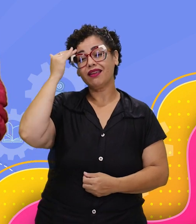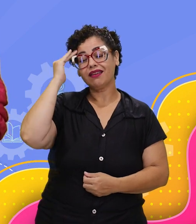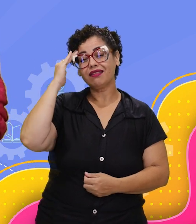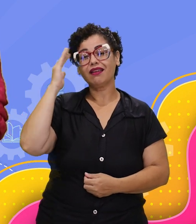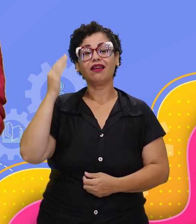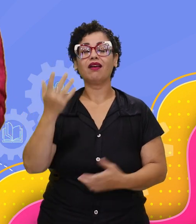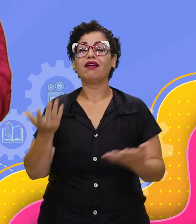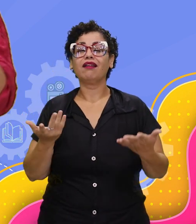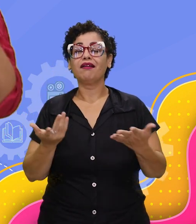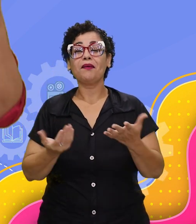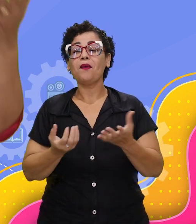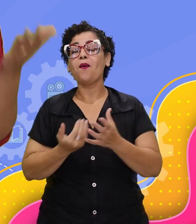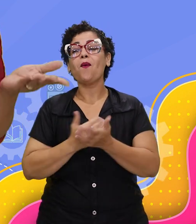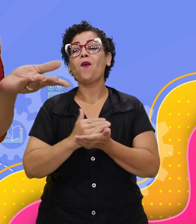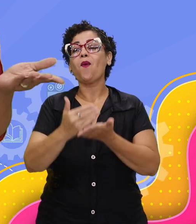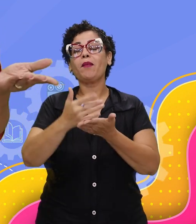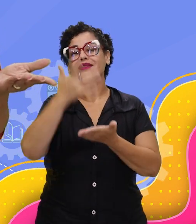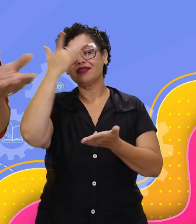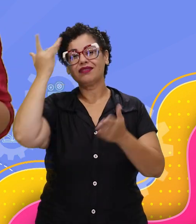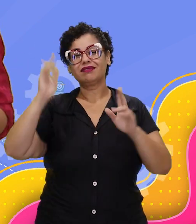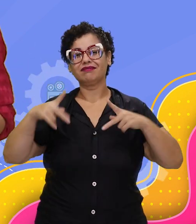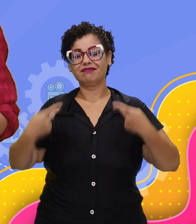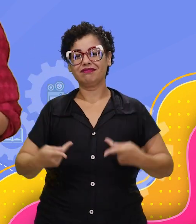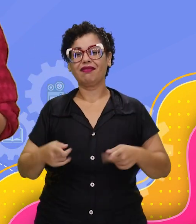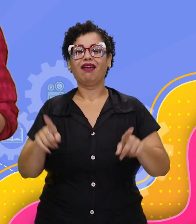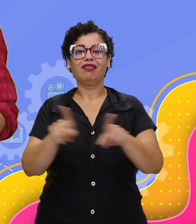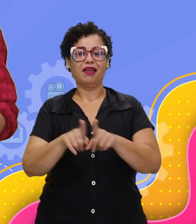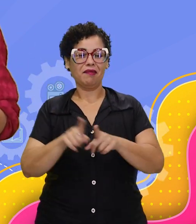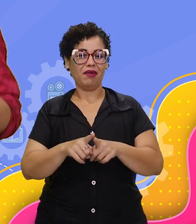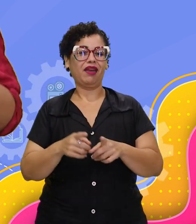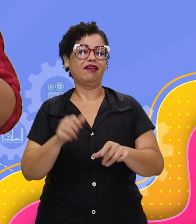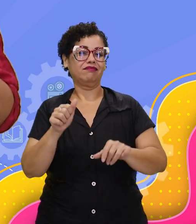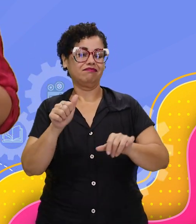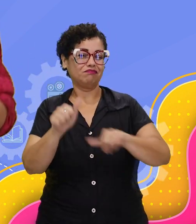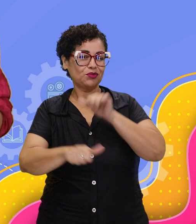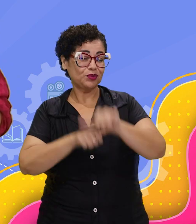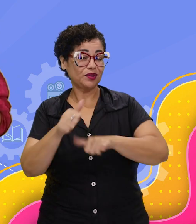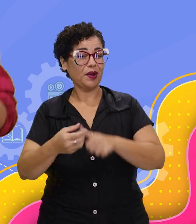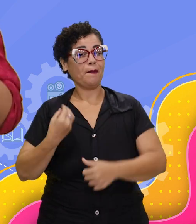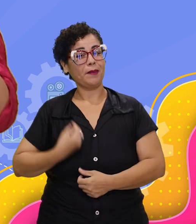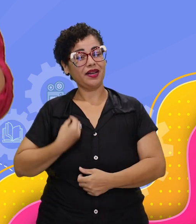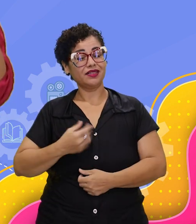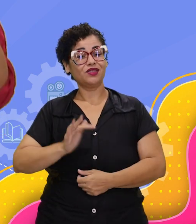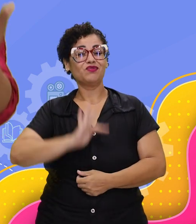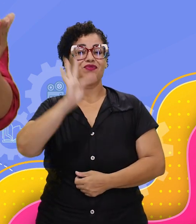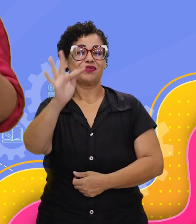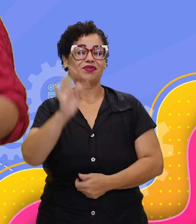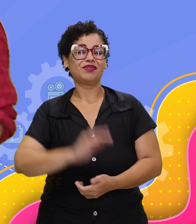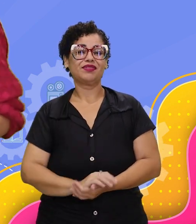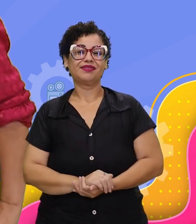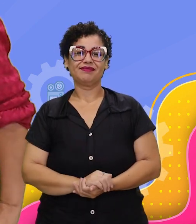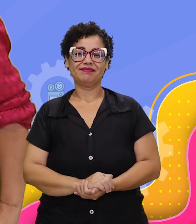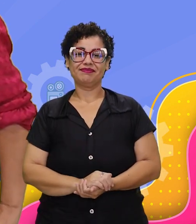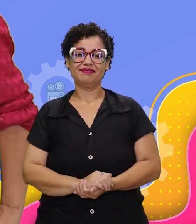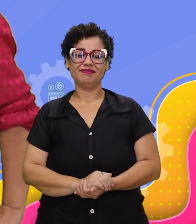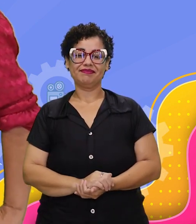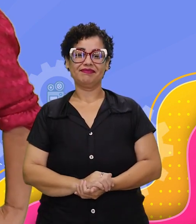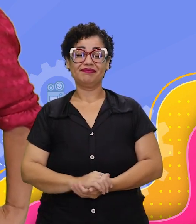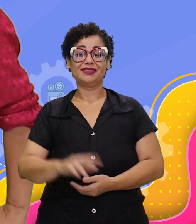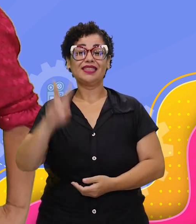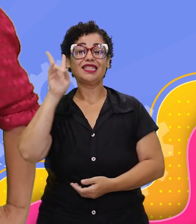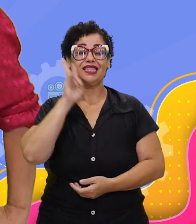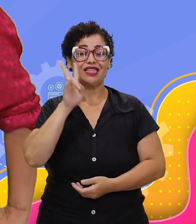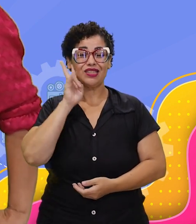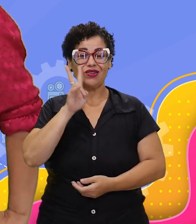para entender de onde viemos, mas também para moldar o presente e o futuro.